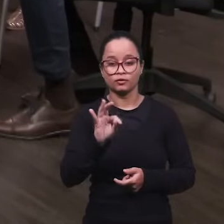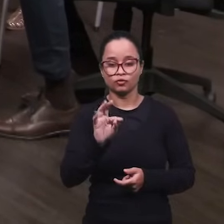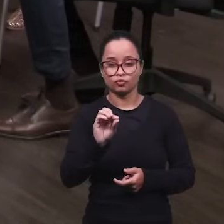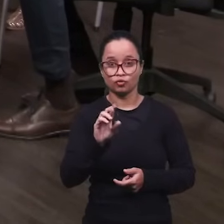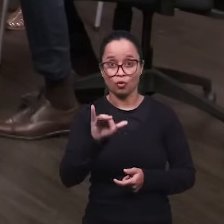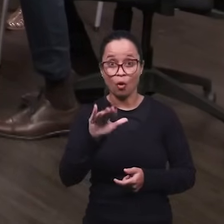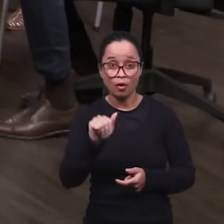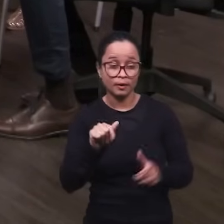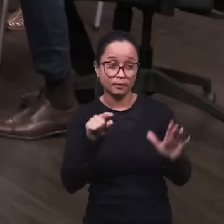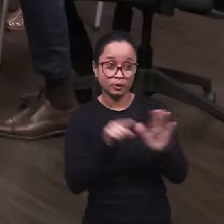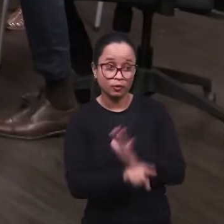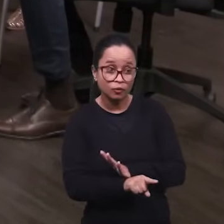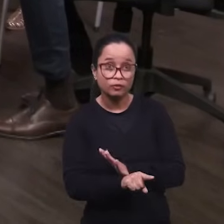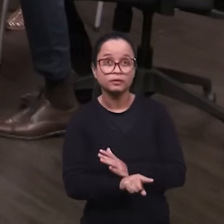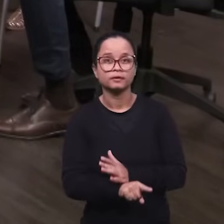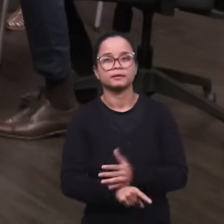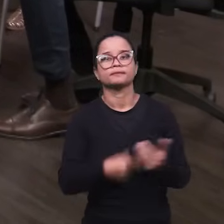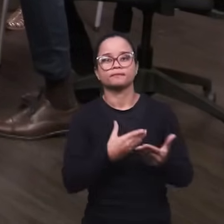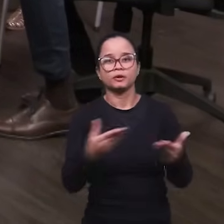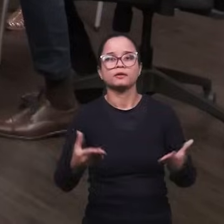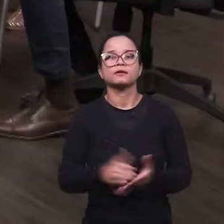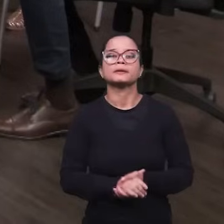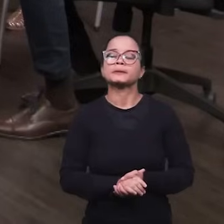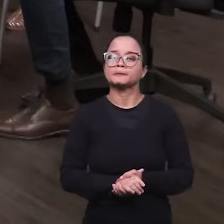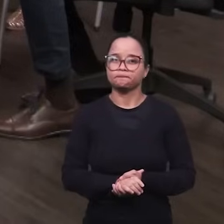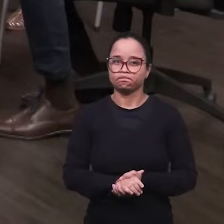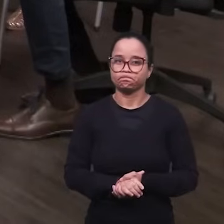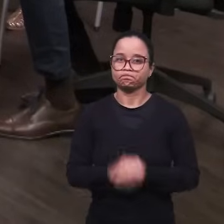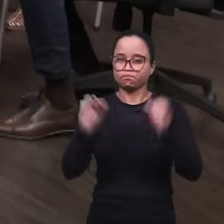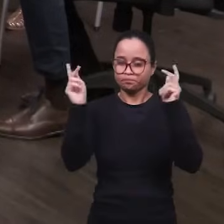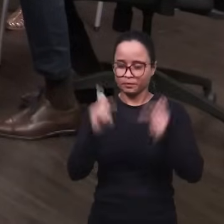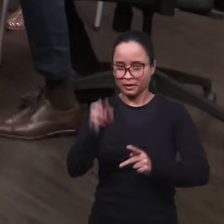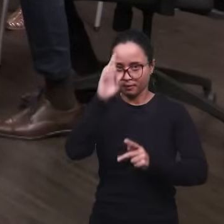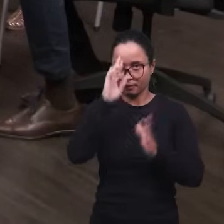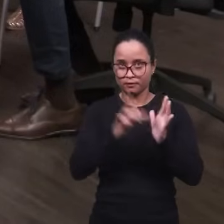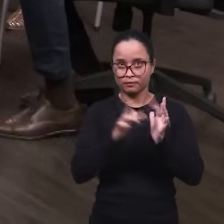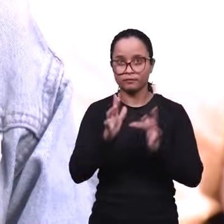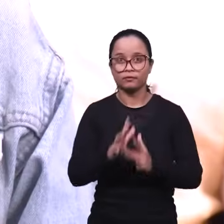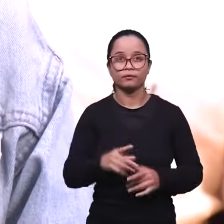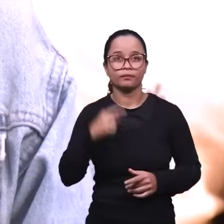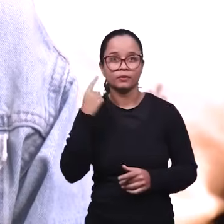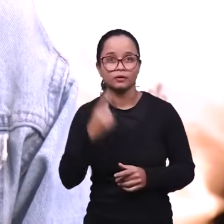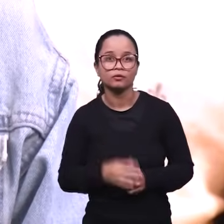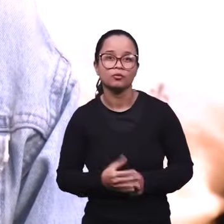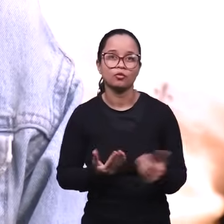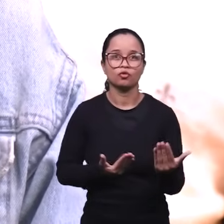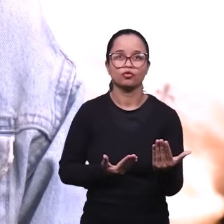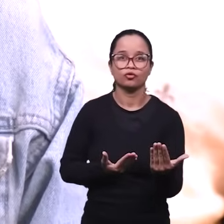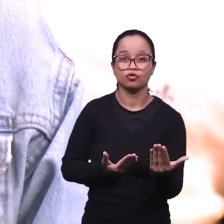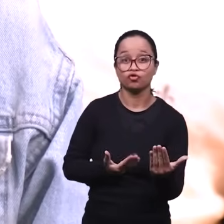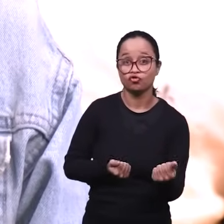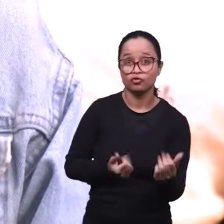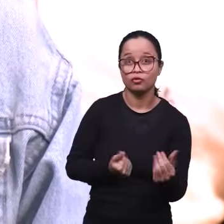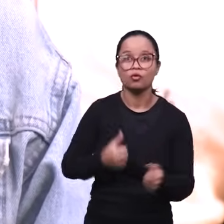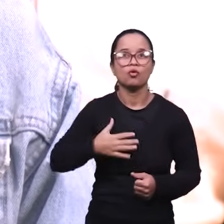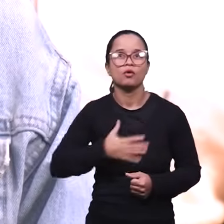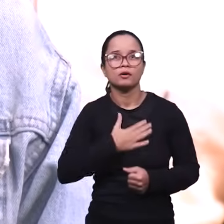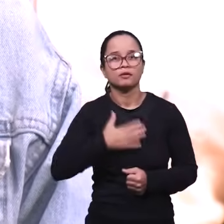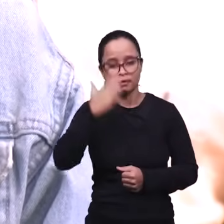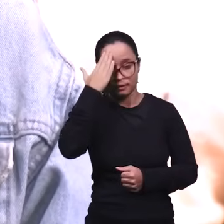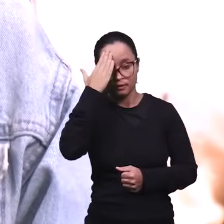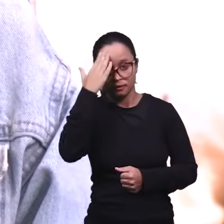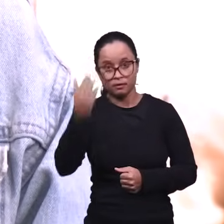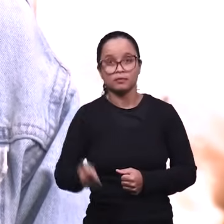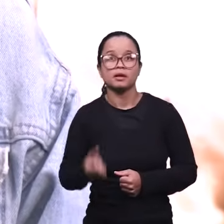para fazer. Pode ficar à vontade, Vitória. Paz do Senhor Jesus. Doutora Carla, como jovem, eu gostaria de saber qual